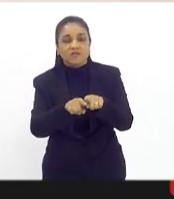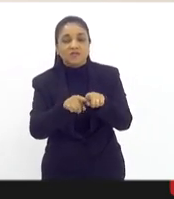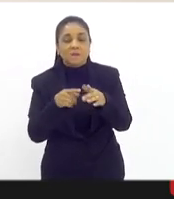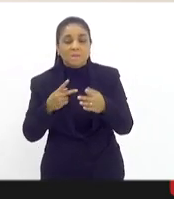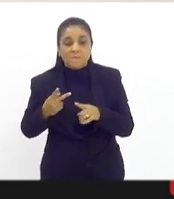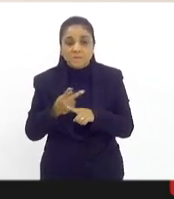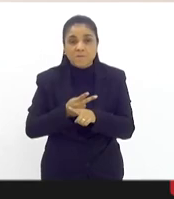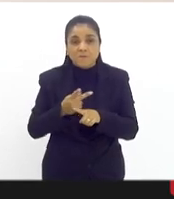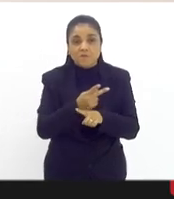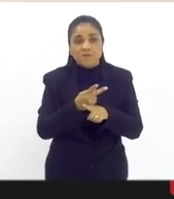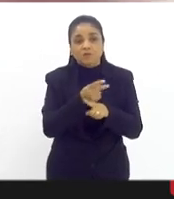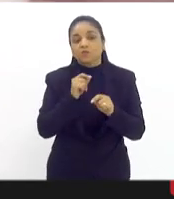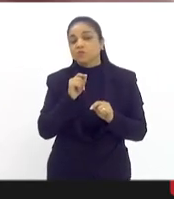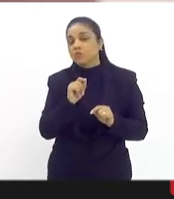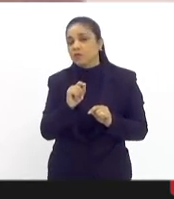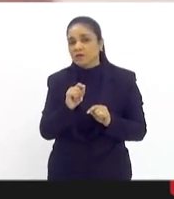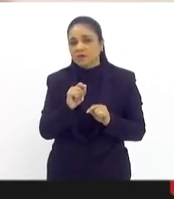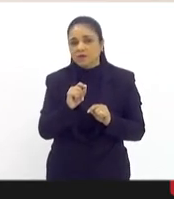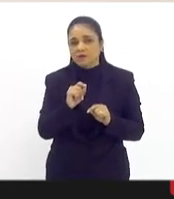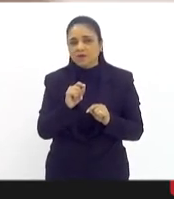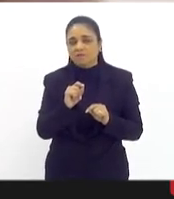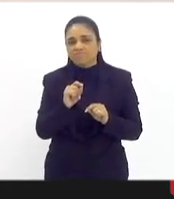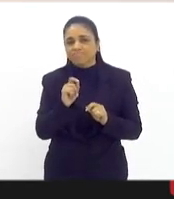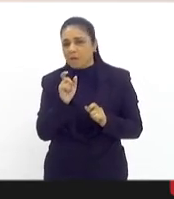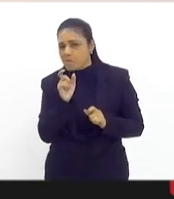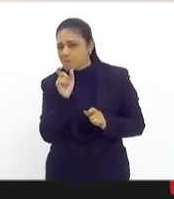é incidir no que a gente, eu vou chamar aqui de